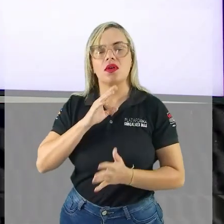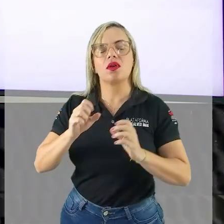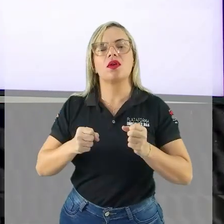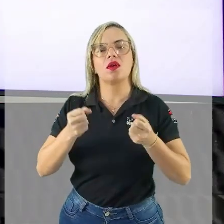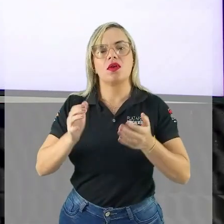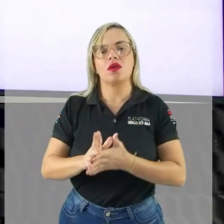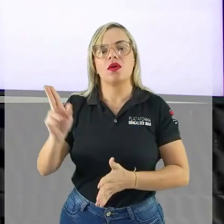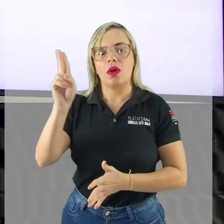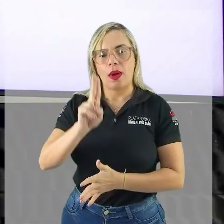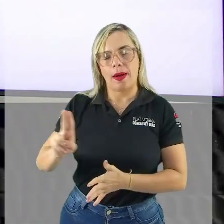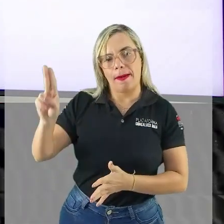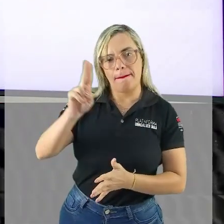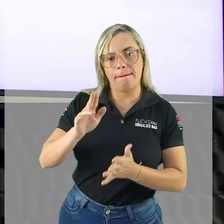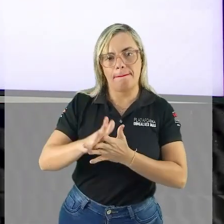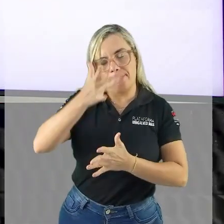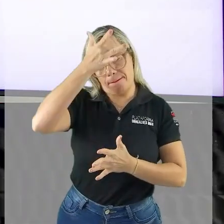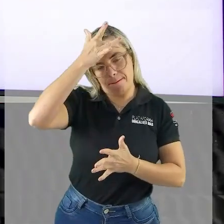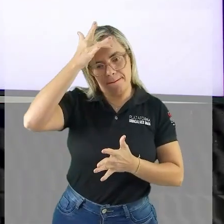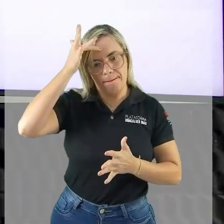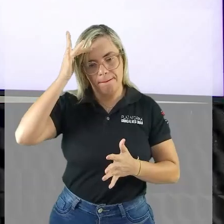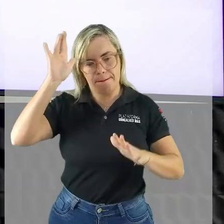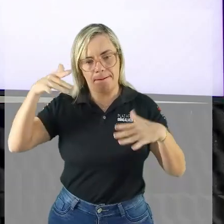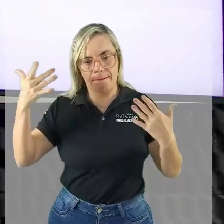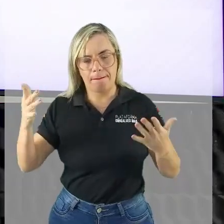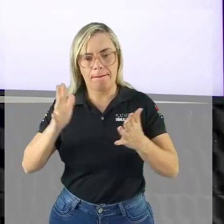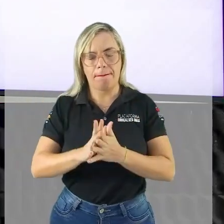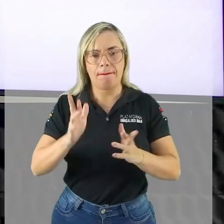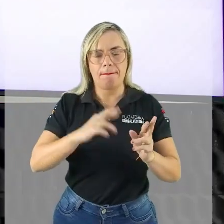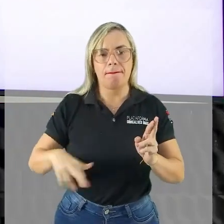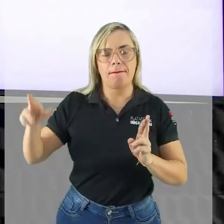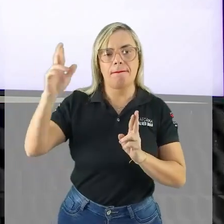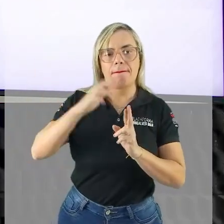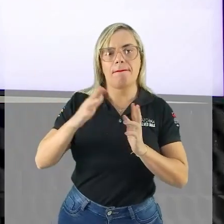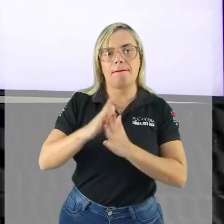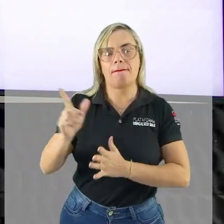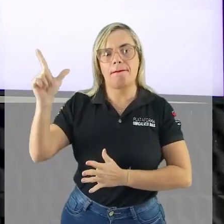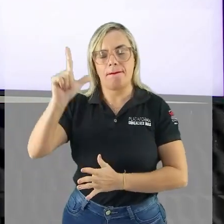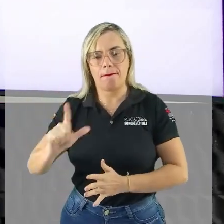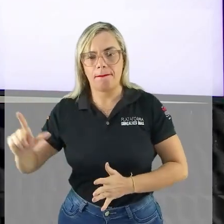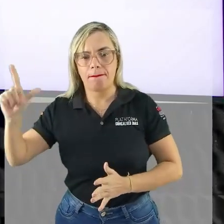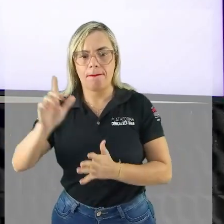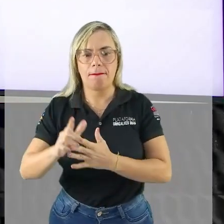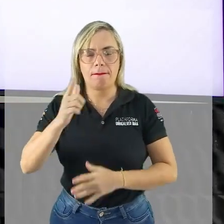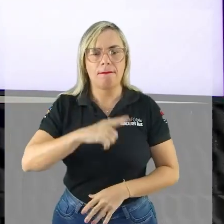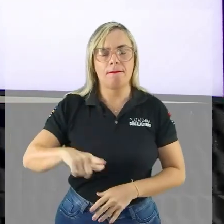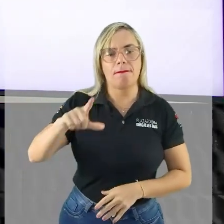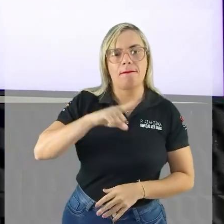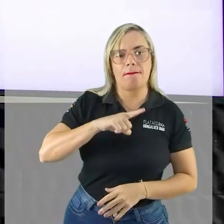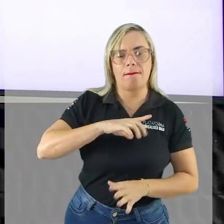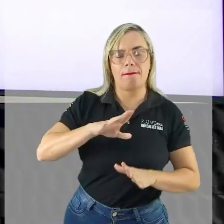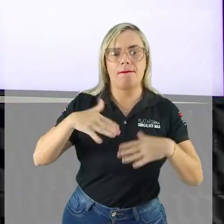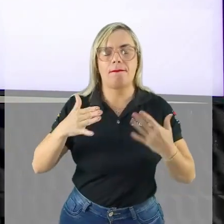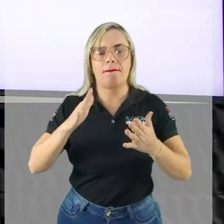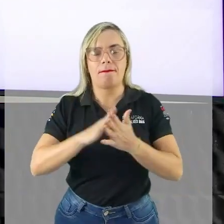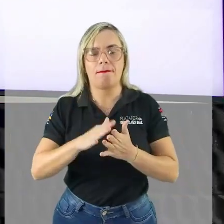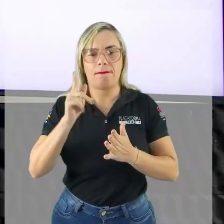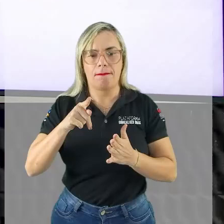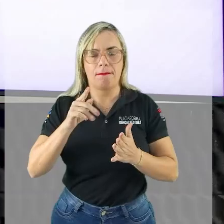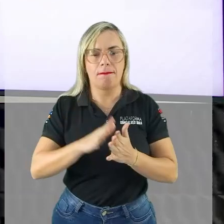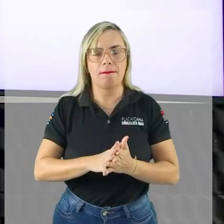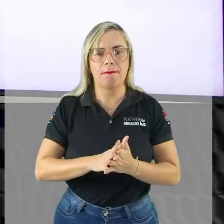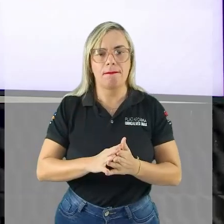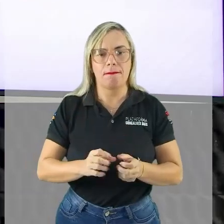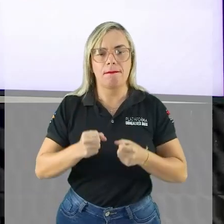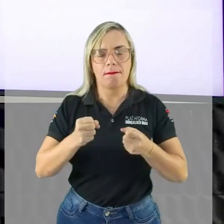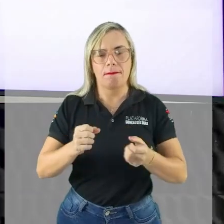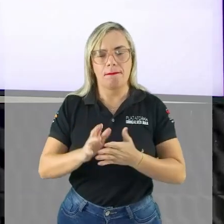utilizar uma pessoa referência na literatura. Aí ele tem propriedade sim. Se o tema